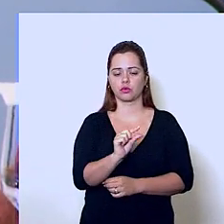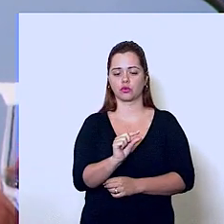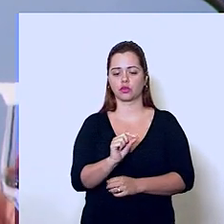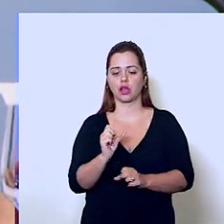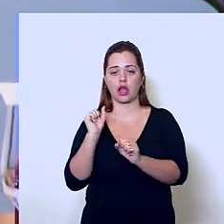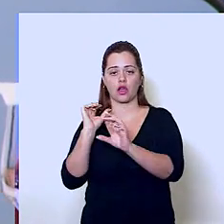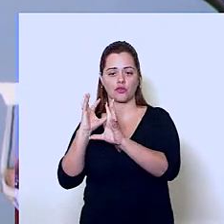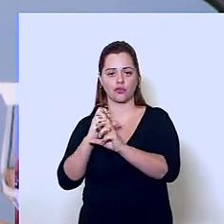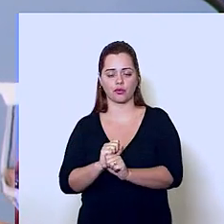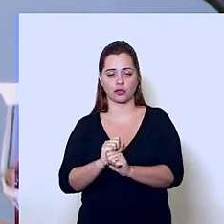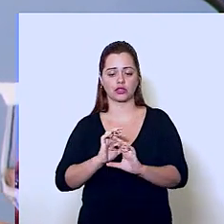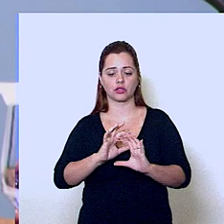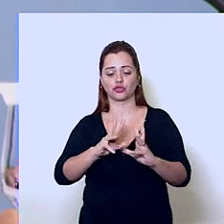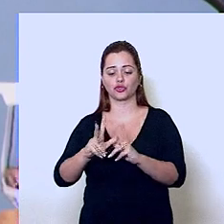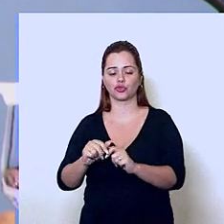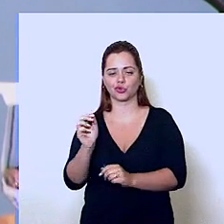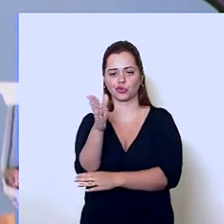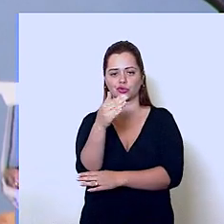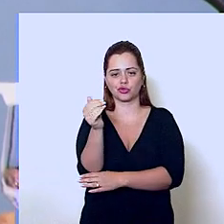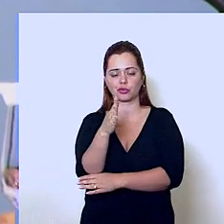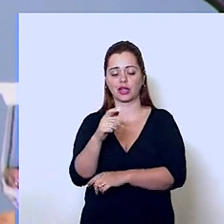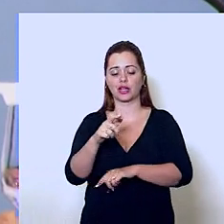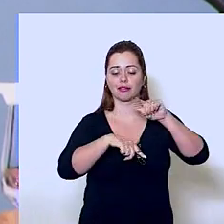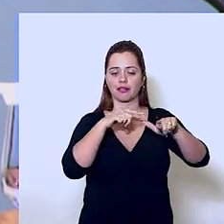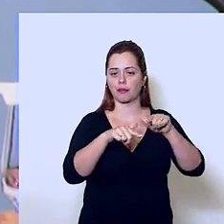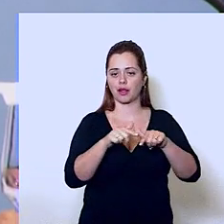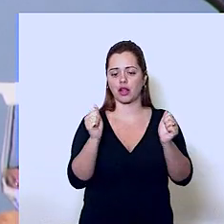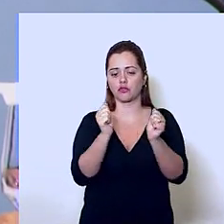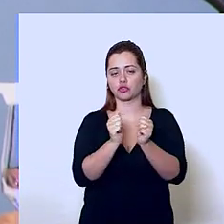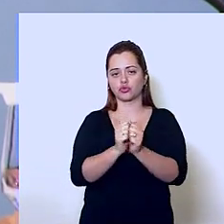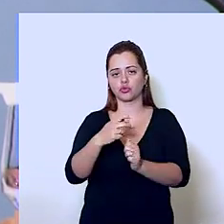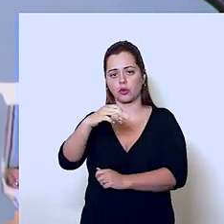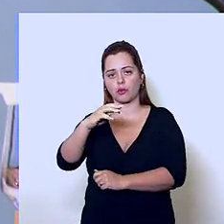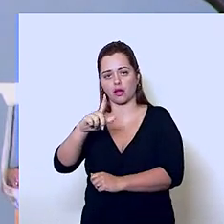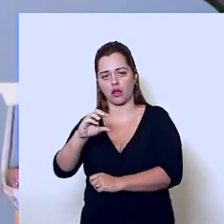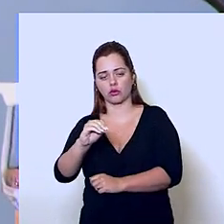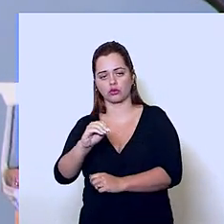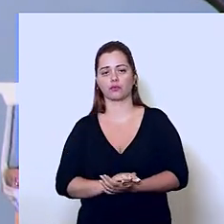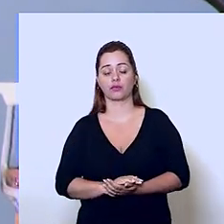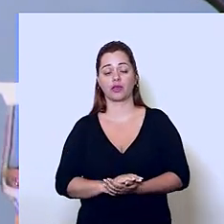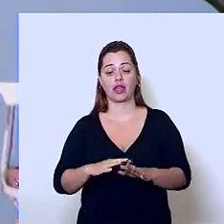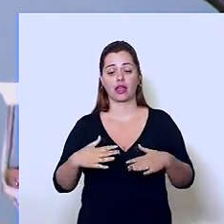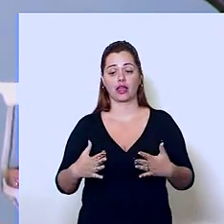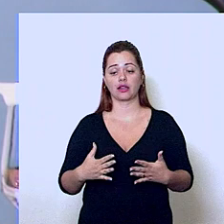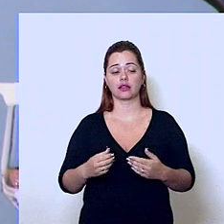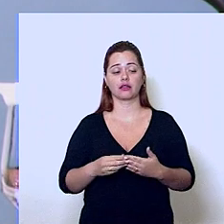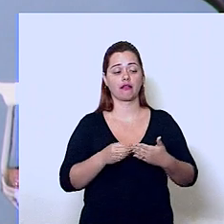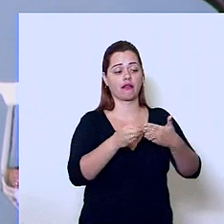que trabalharam com o embaixador Paulo Tarso, que tiveram esse privilégio. Ele nos dava, mesmo aos